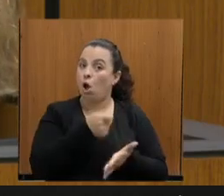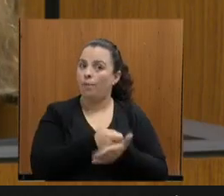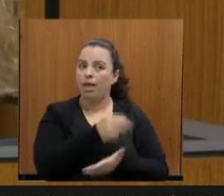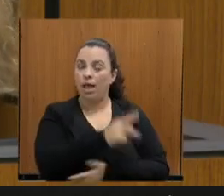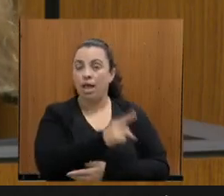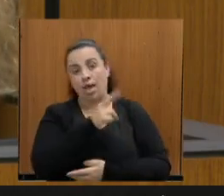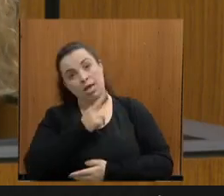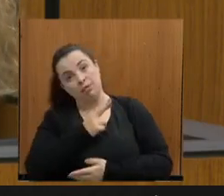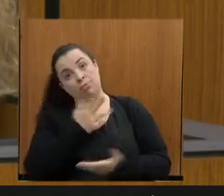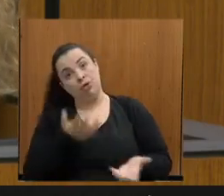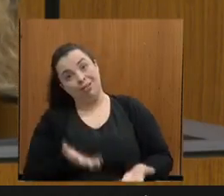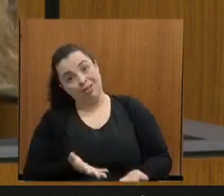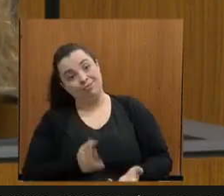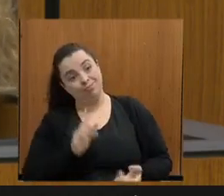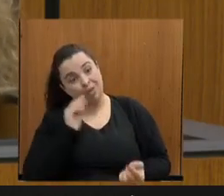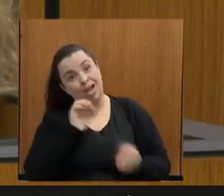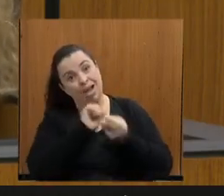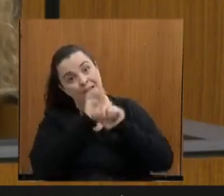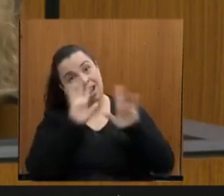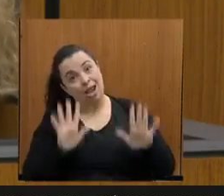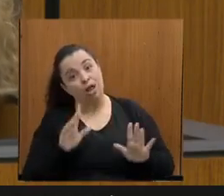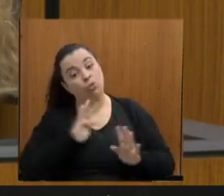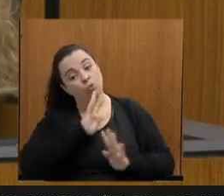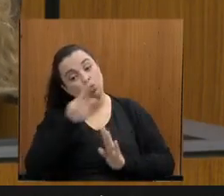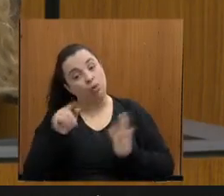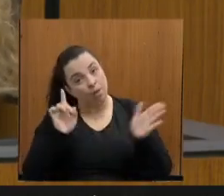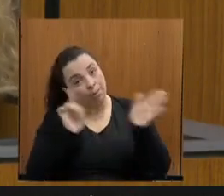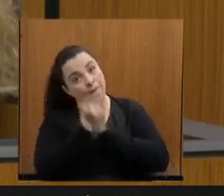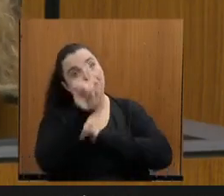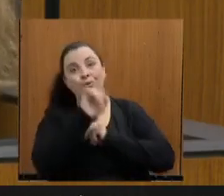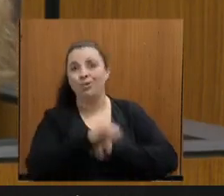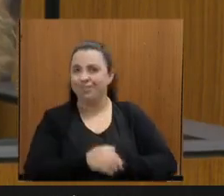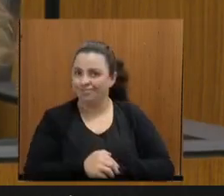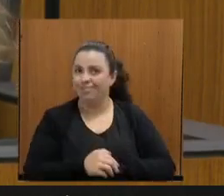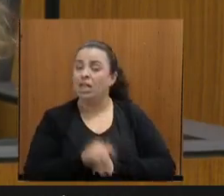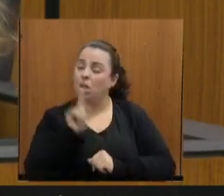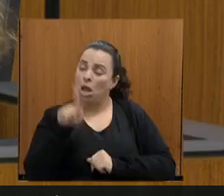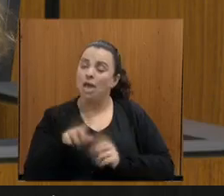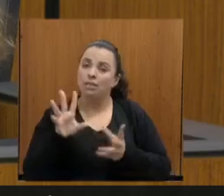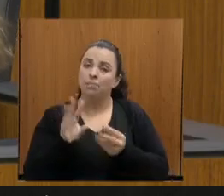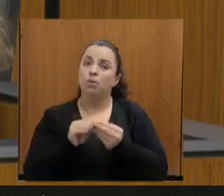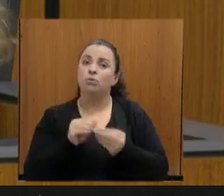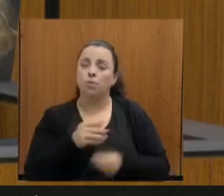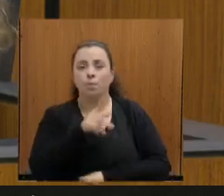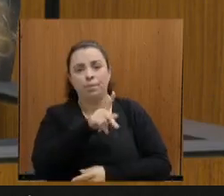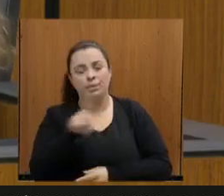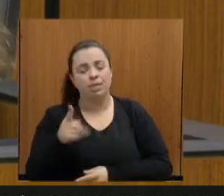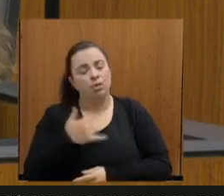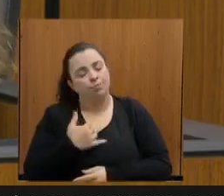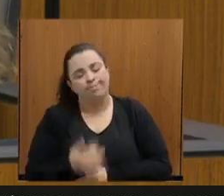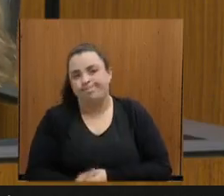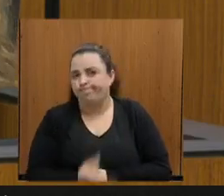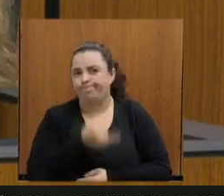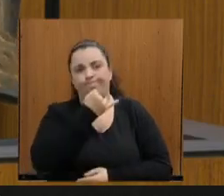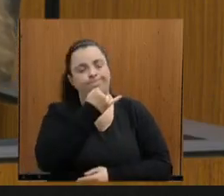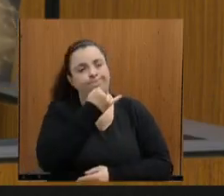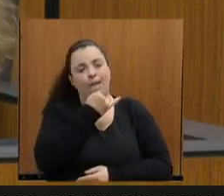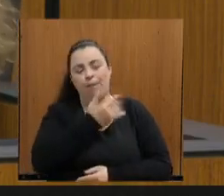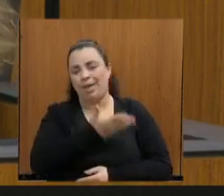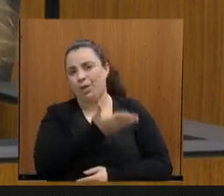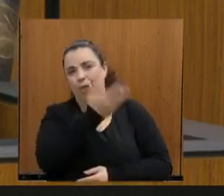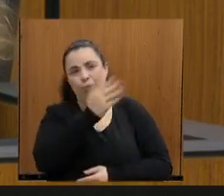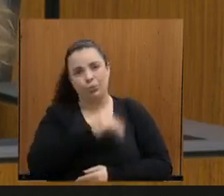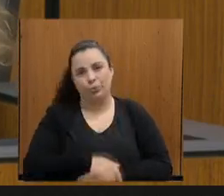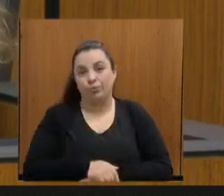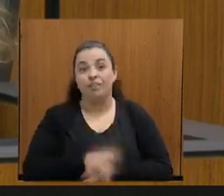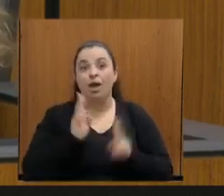de responder objetivamente todos os questionamentos trazidos são essas as minhas considerações presentes e lamentar e a gente vai